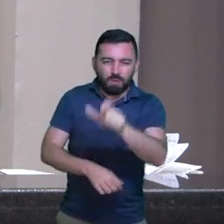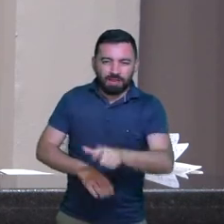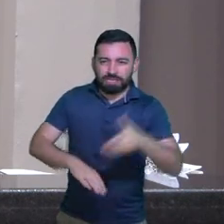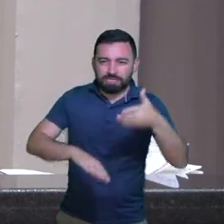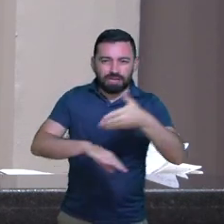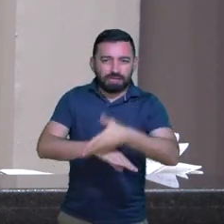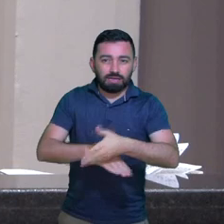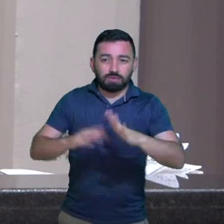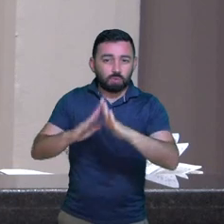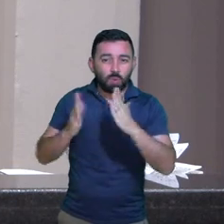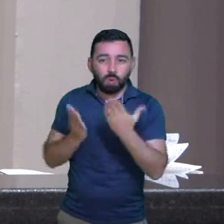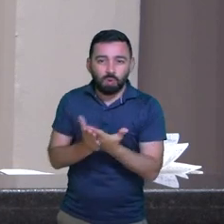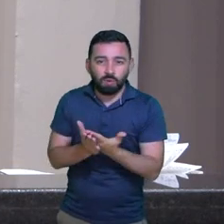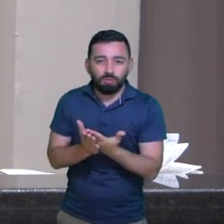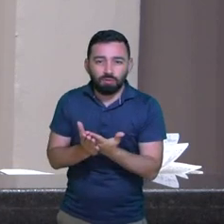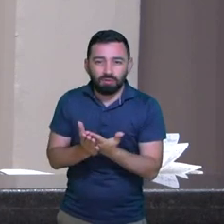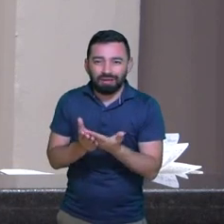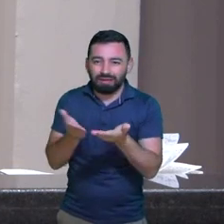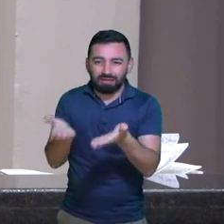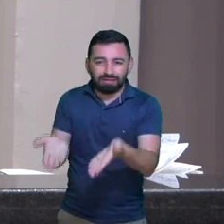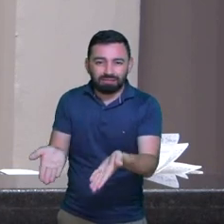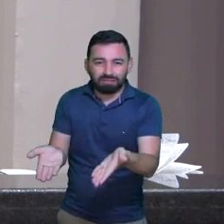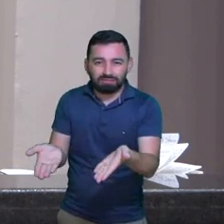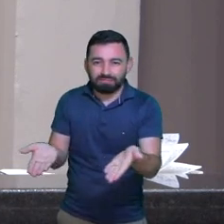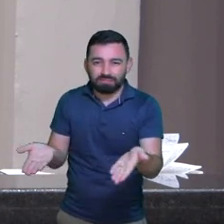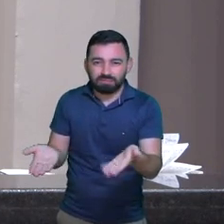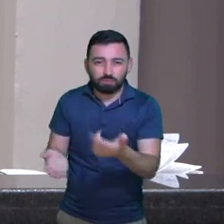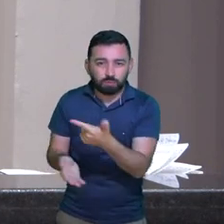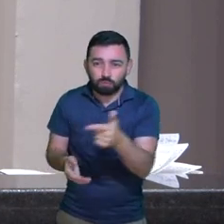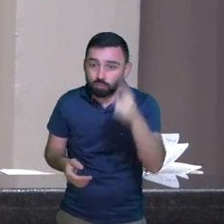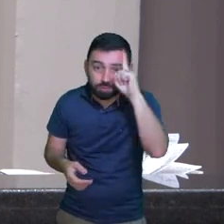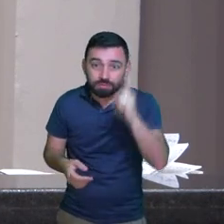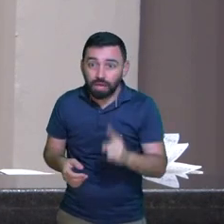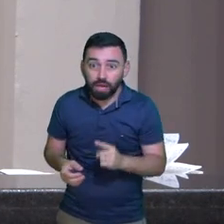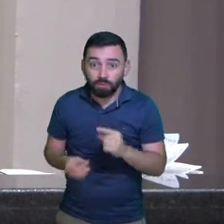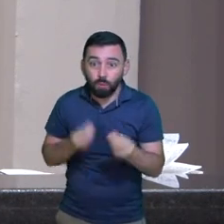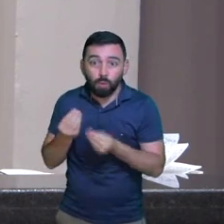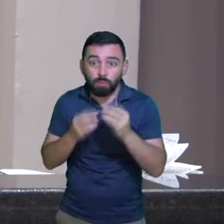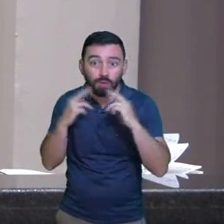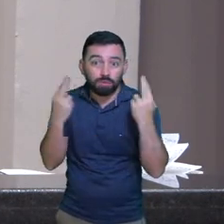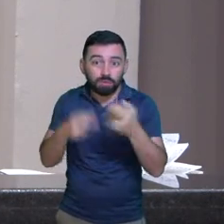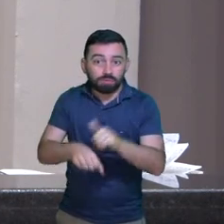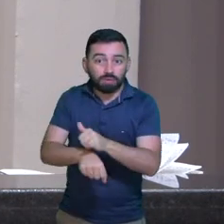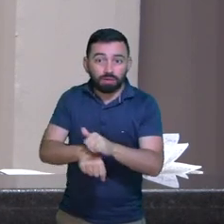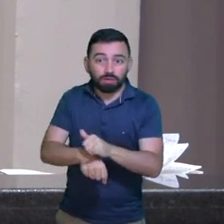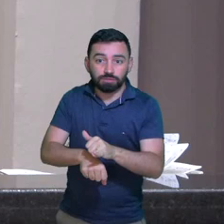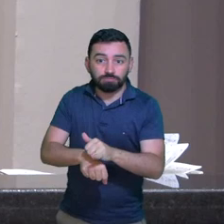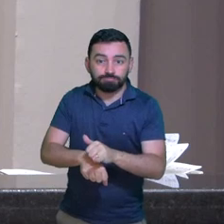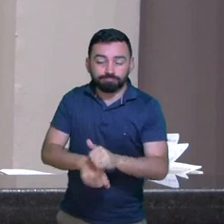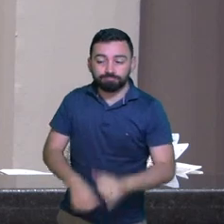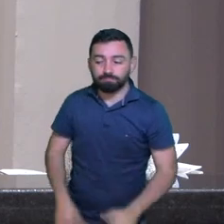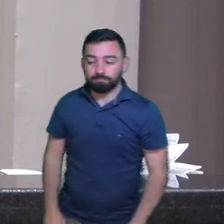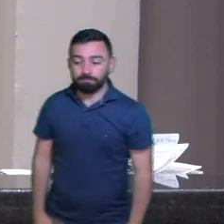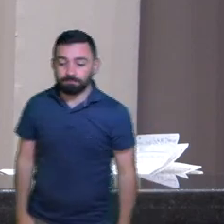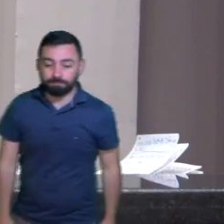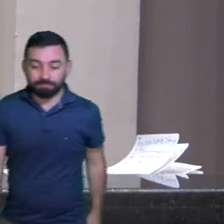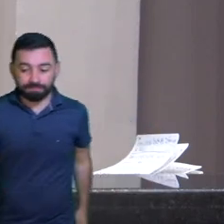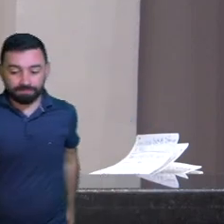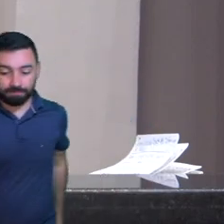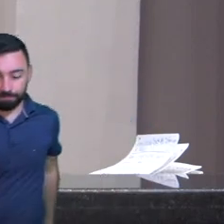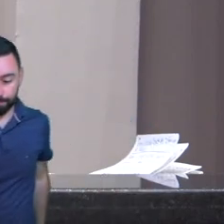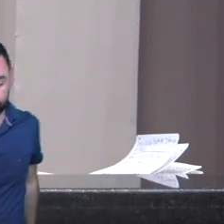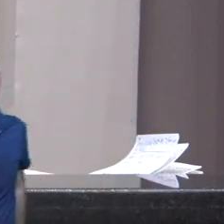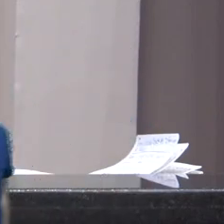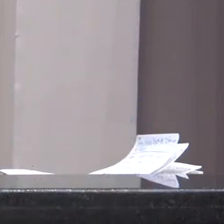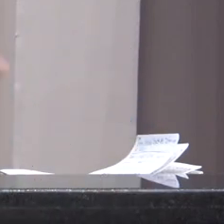numa escola né E que eh não sabe coordenar uma reunião Isso não pode acontecer não pode chegar um coordenador pedagógico